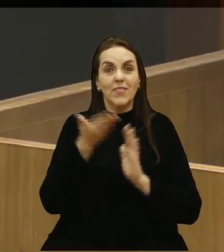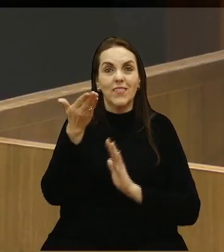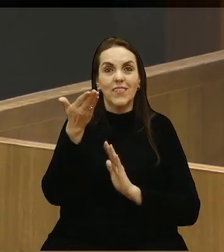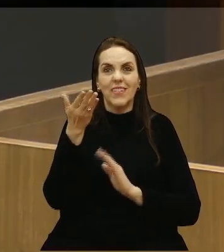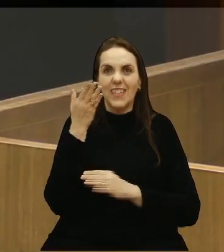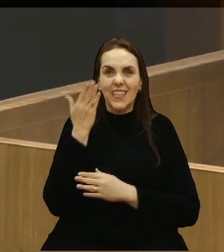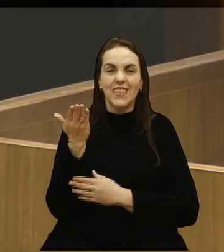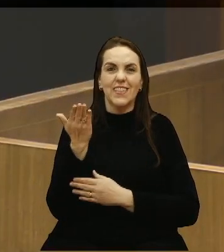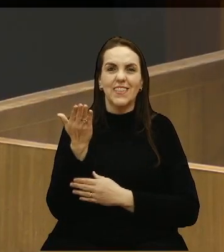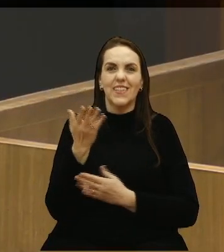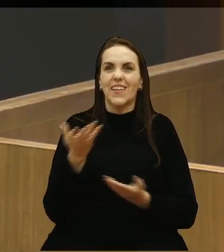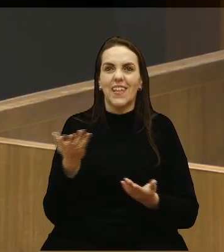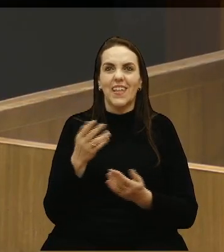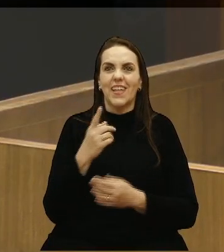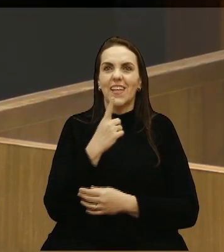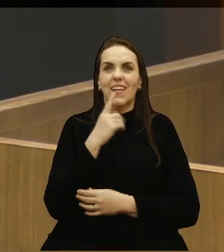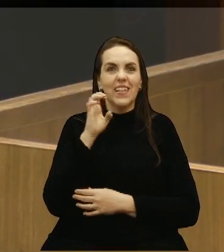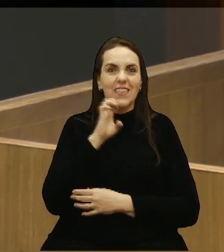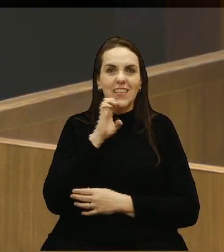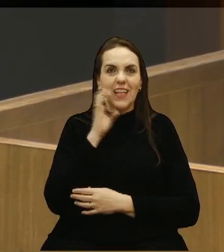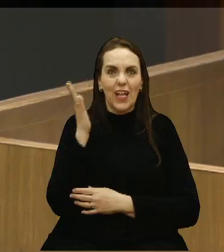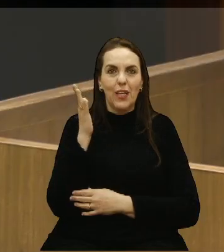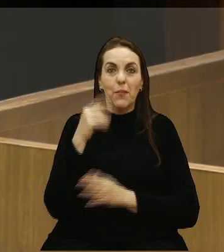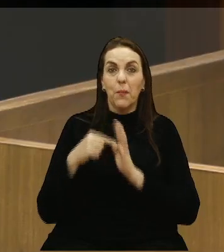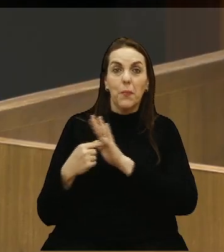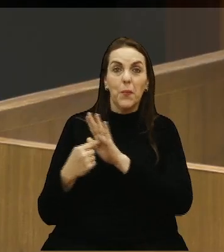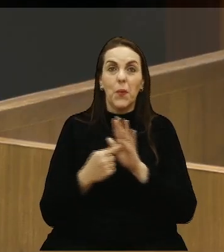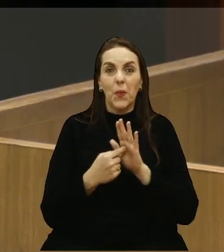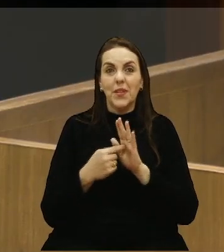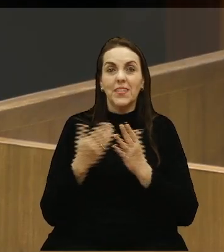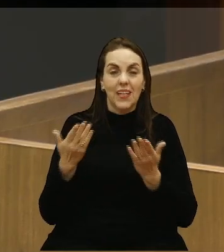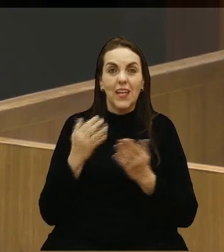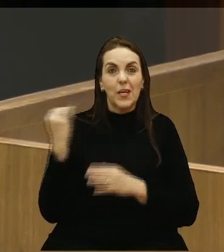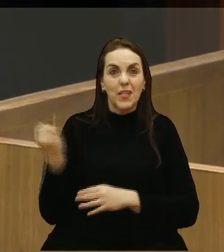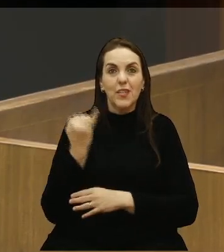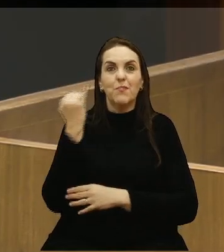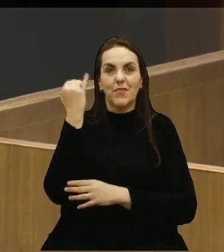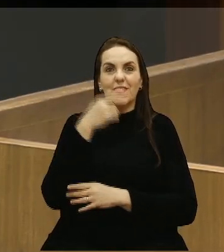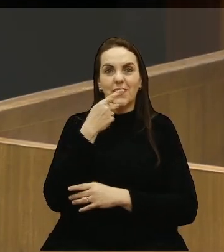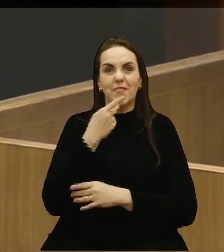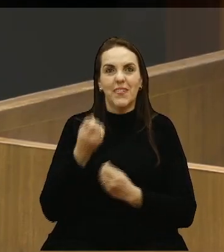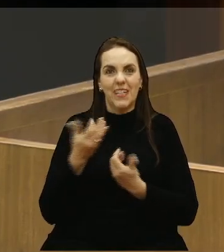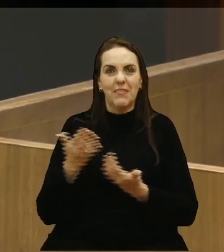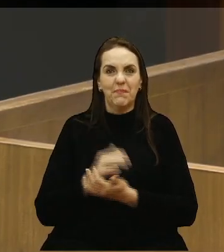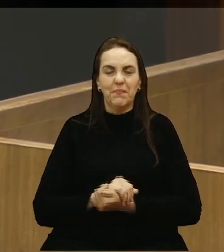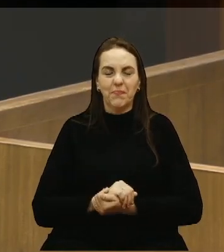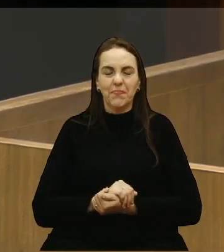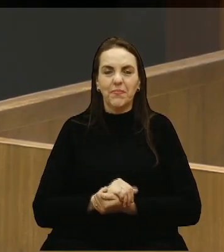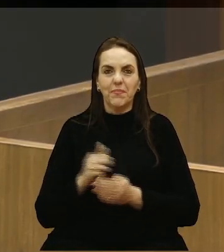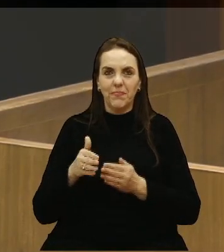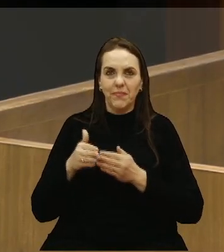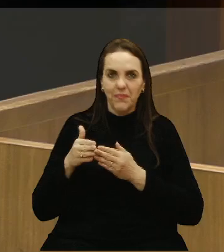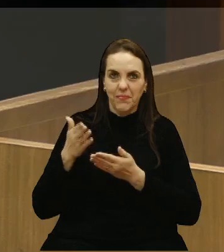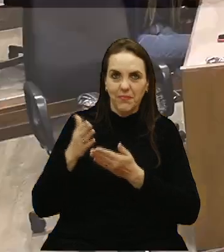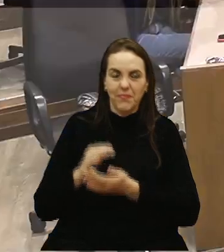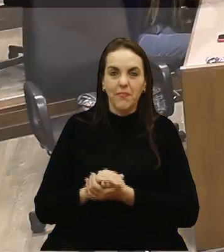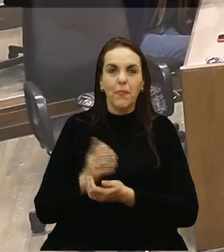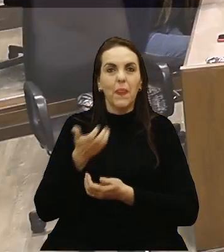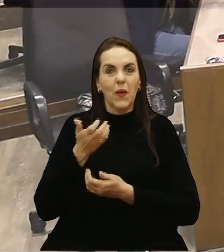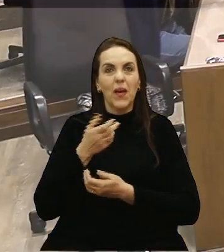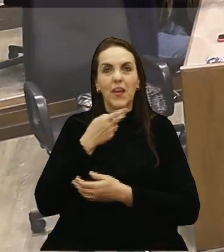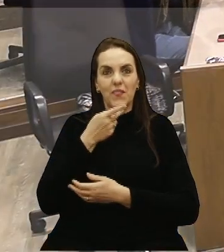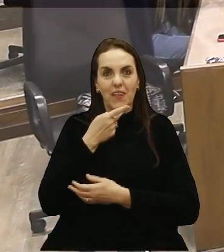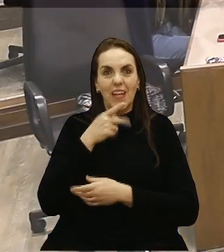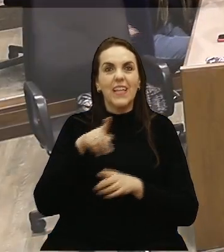aqui, vereadora Estela Balardim, mostra o quanto é importante falarmos de nós. Sua parte, vereador. Eu quero dizer